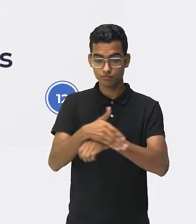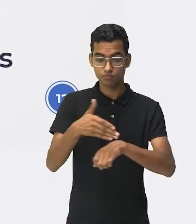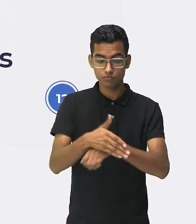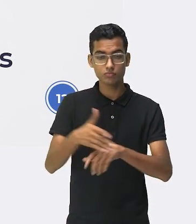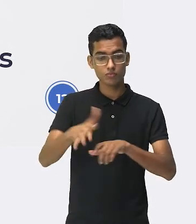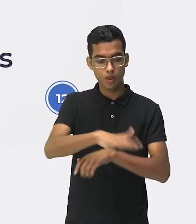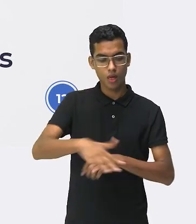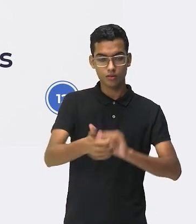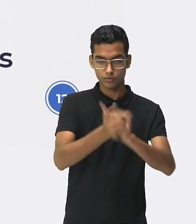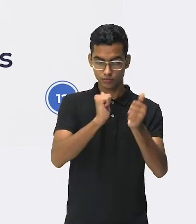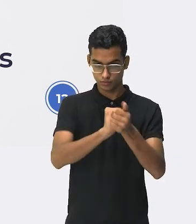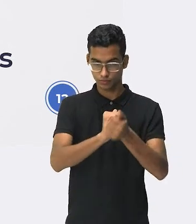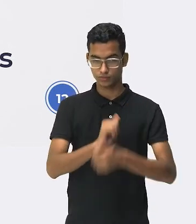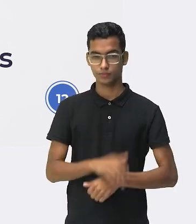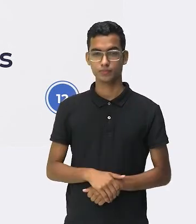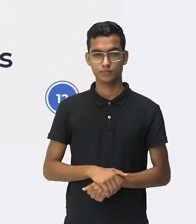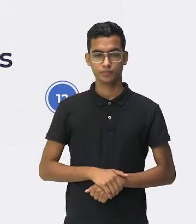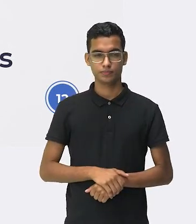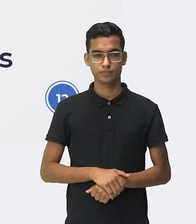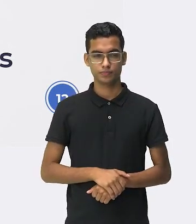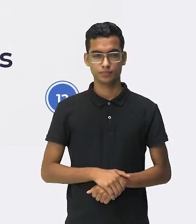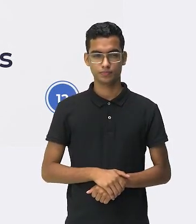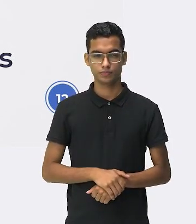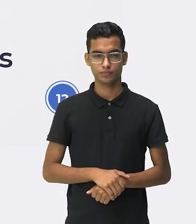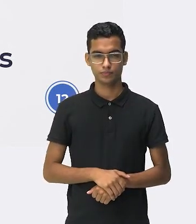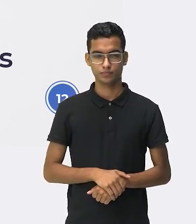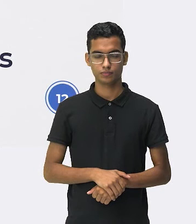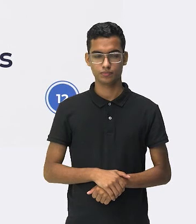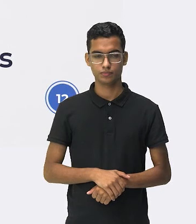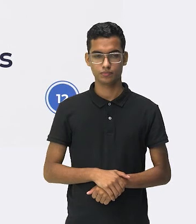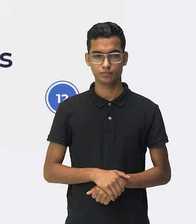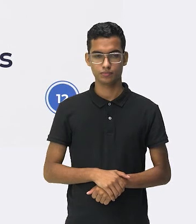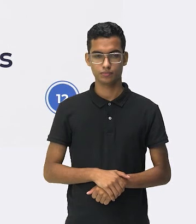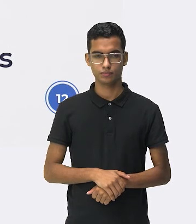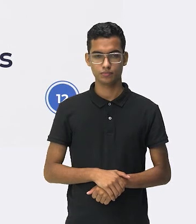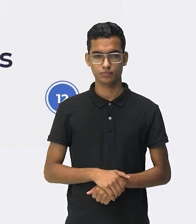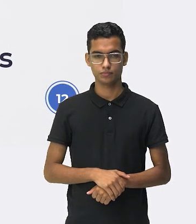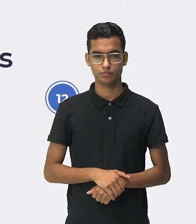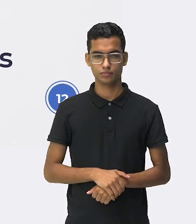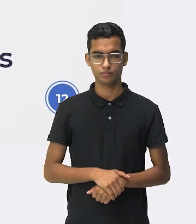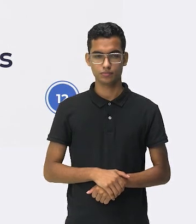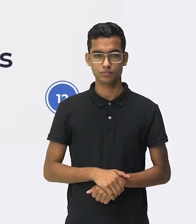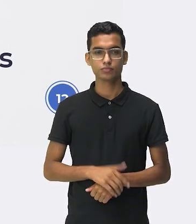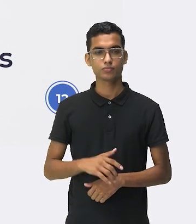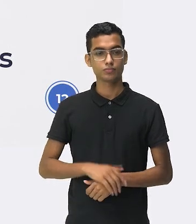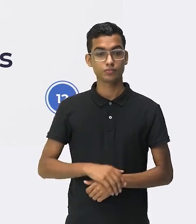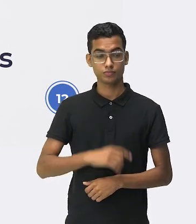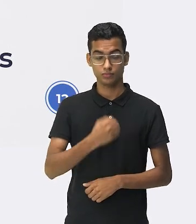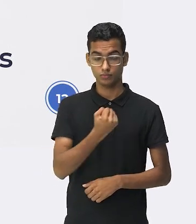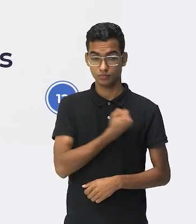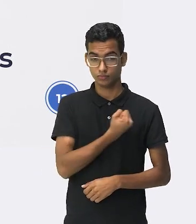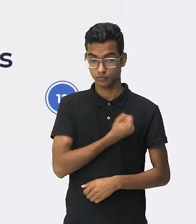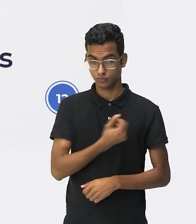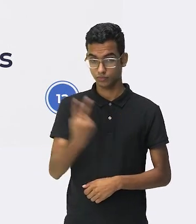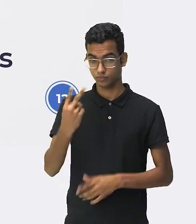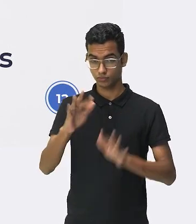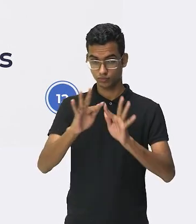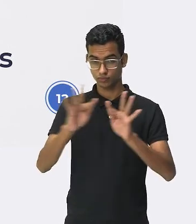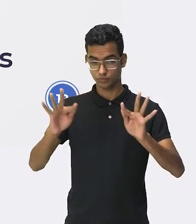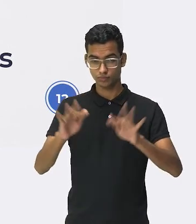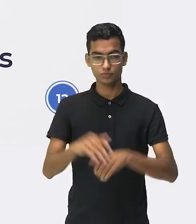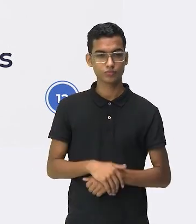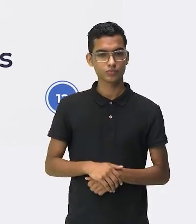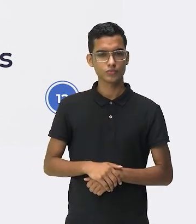no esporte, tá? Afirmativa 2. Assim como ocorreu no esporte, o mercado